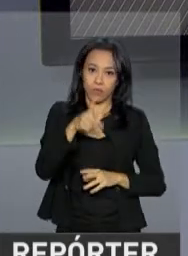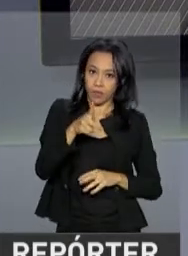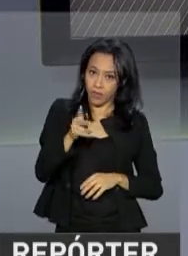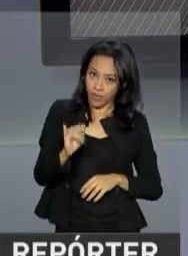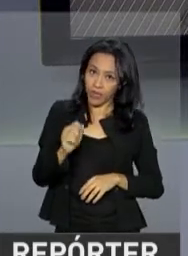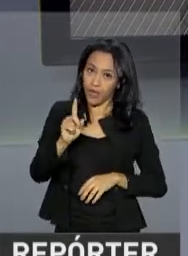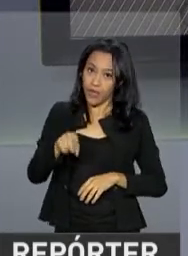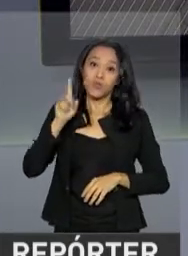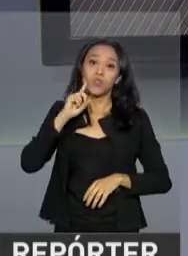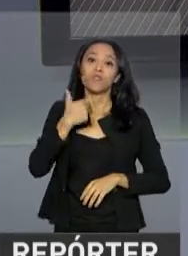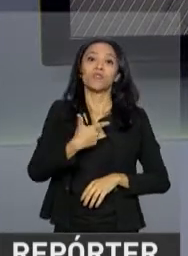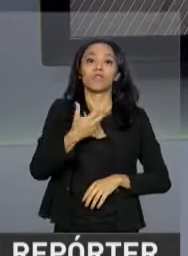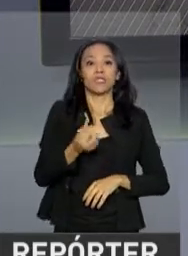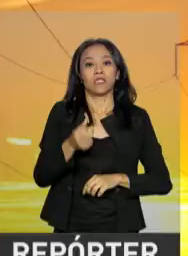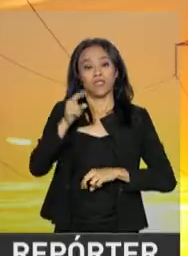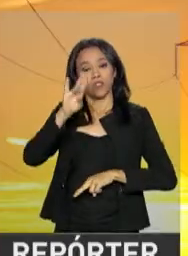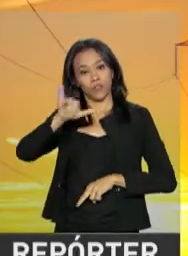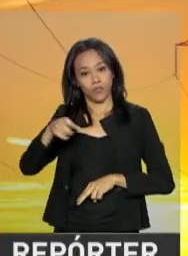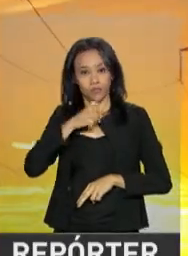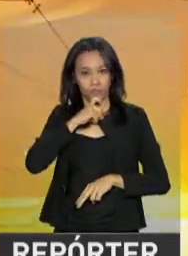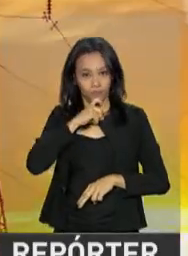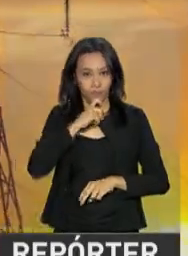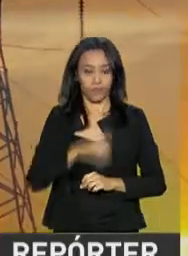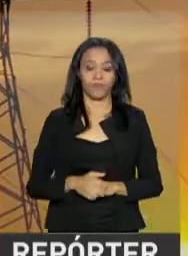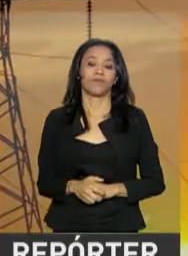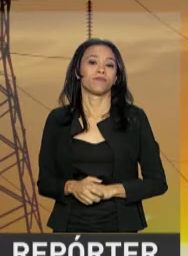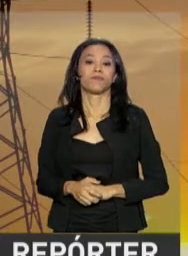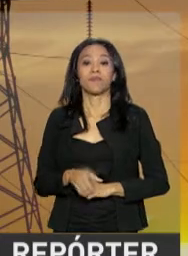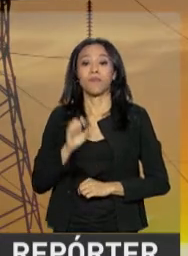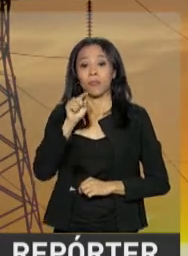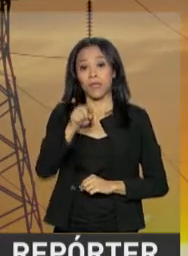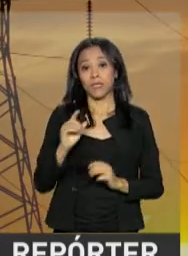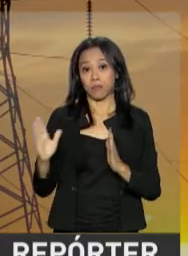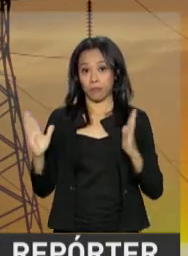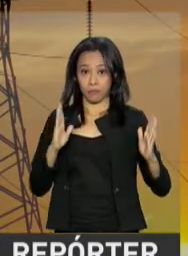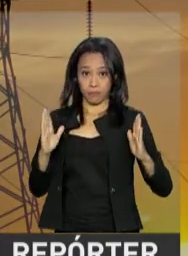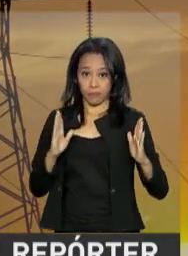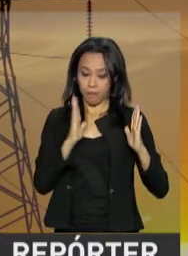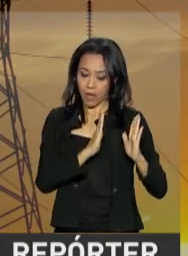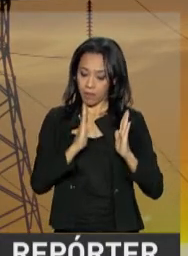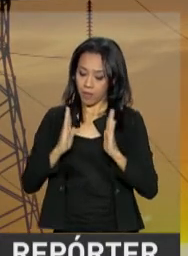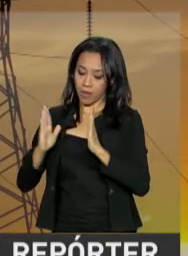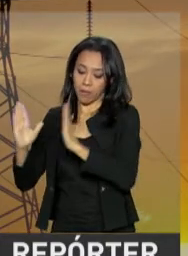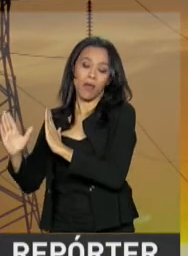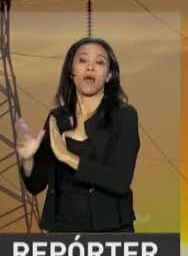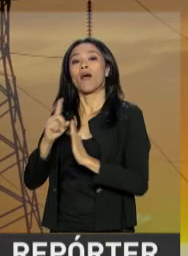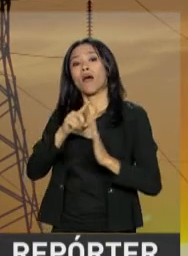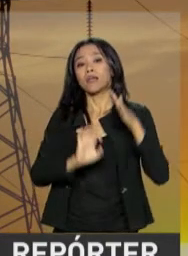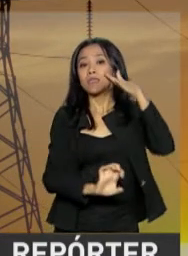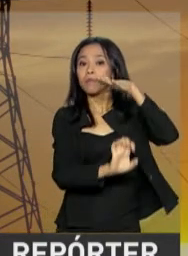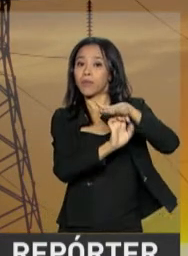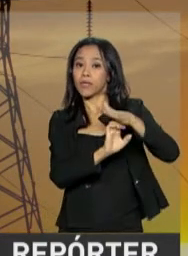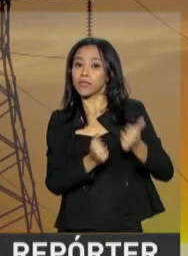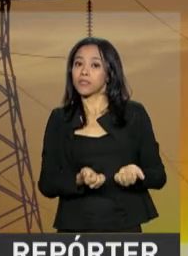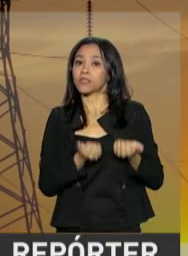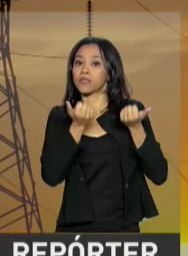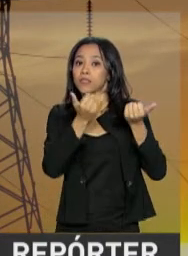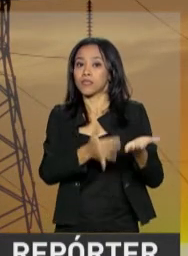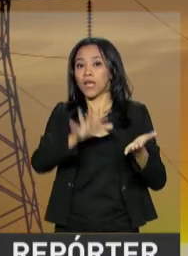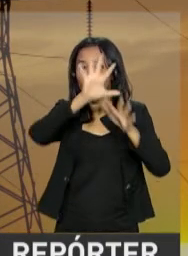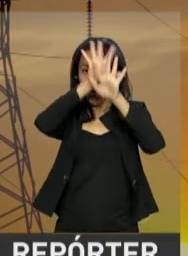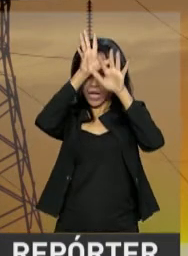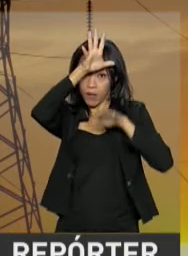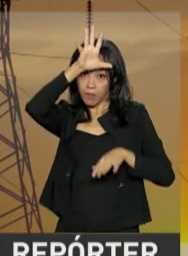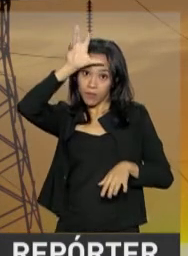dia 26 de julho nesta etapa estão sendo oferecidos às empresas amazonas